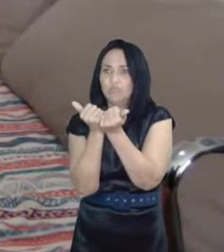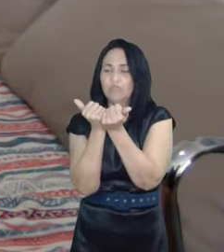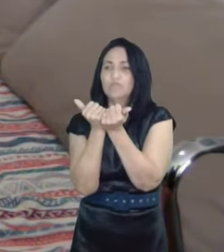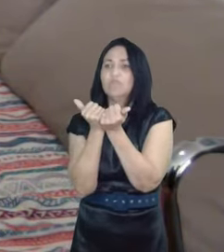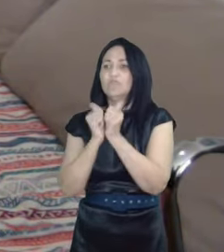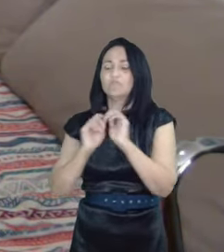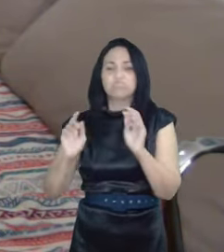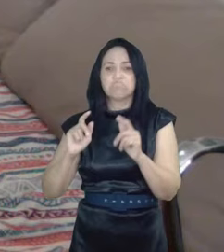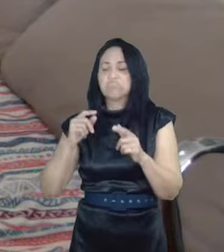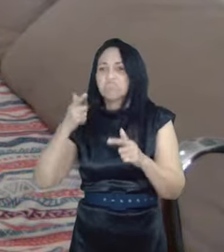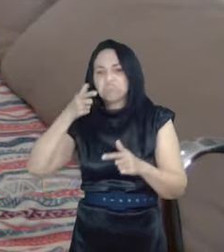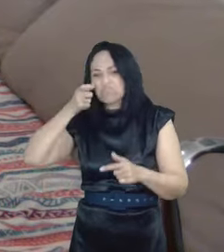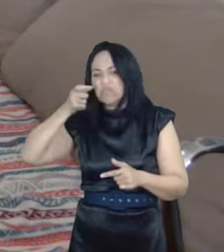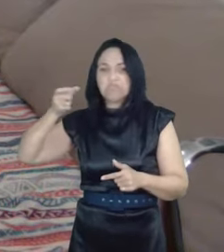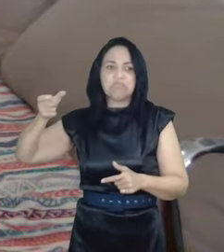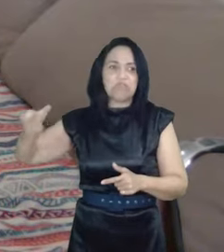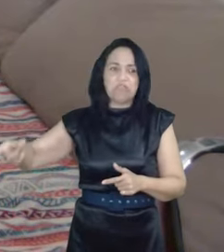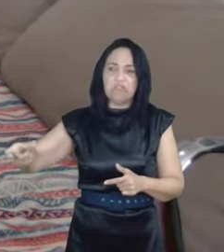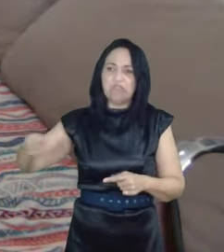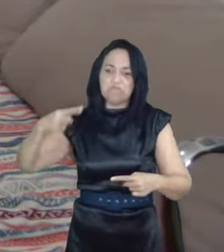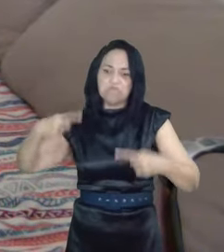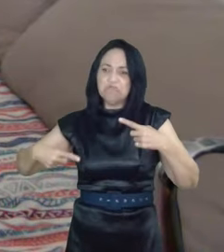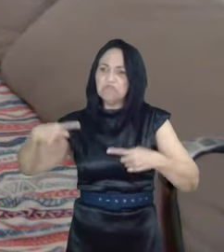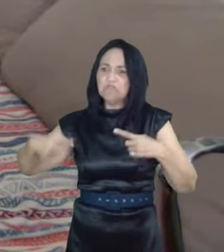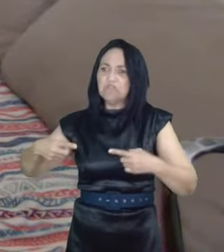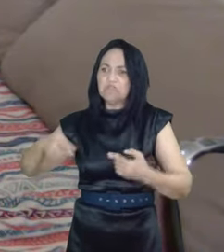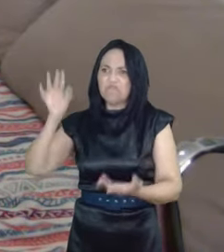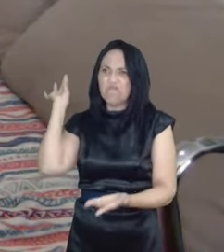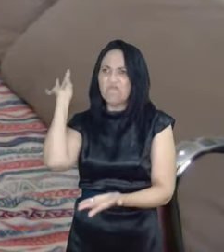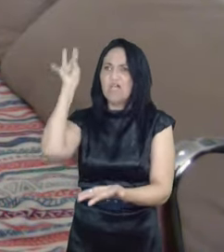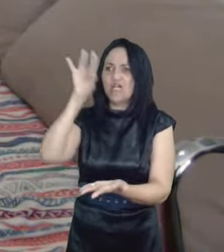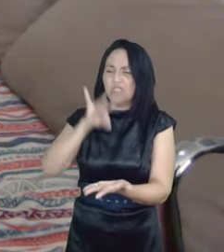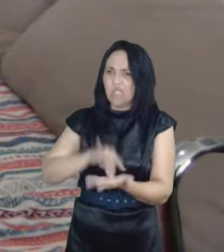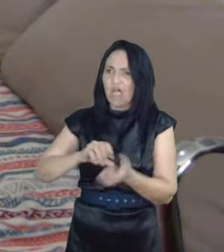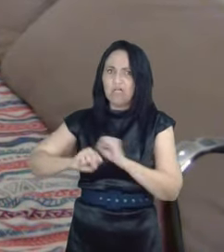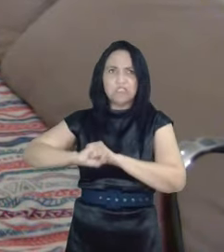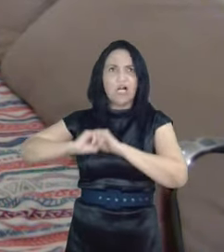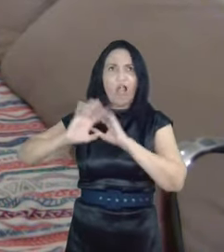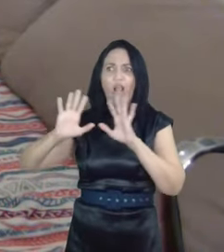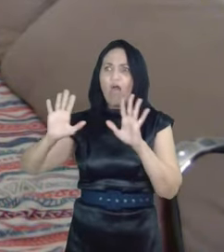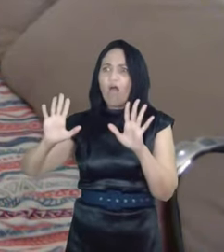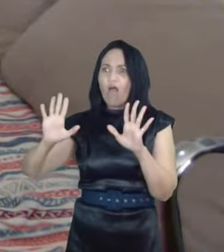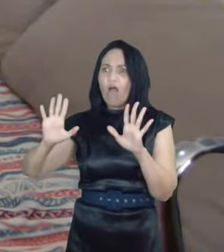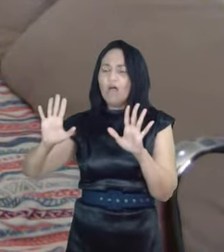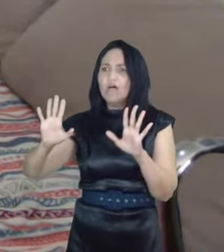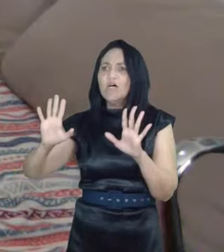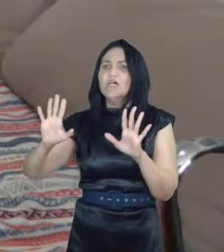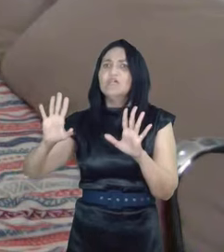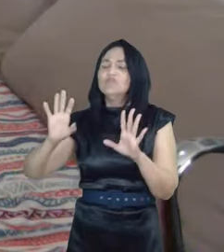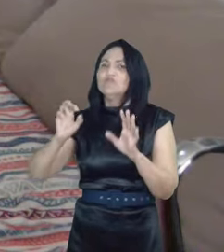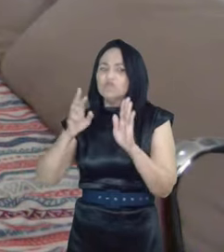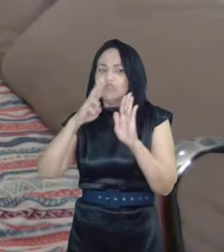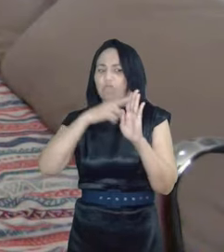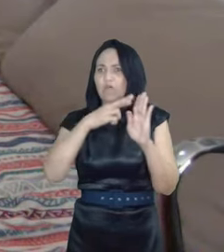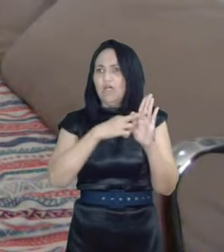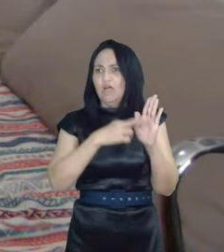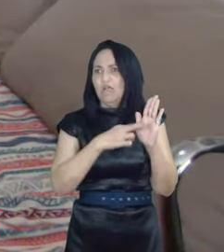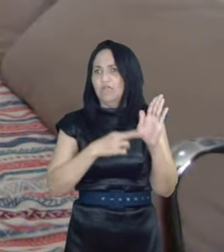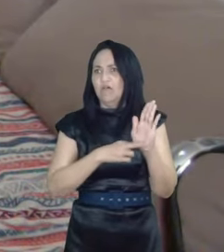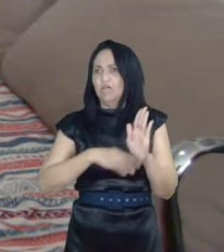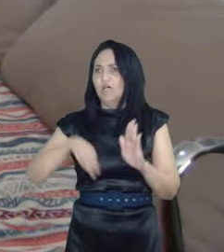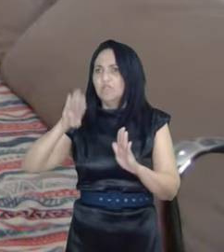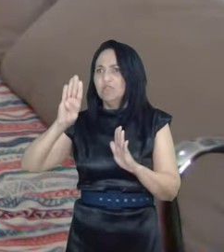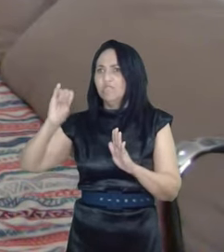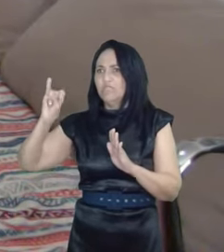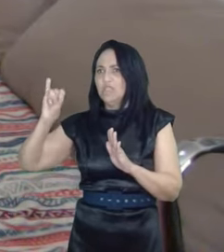uma discussão séria, uma discussão franca, transparente, sobre a regulação das big techs. Essa aqui é a verdade. Por isso que,